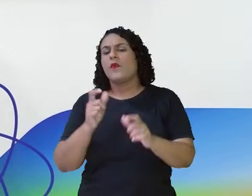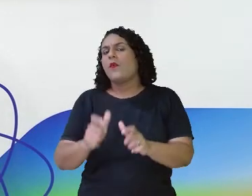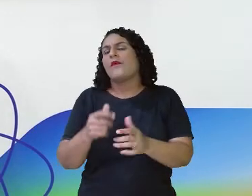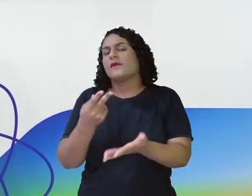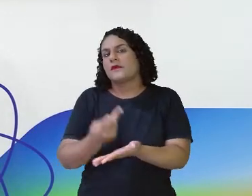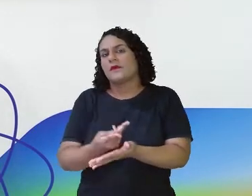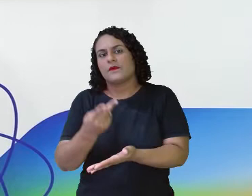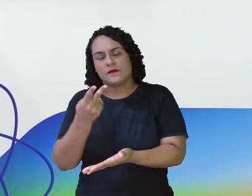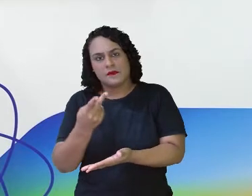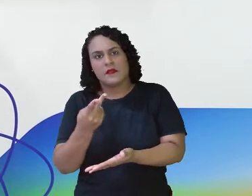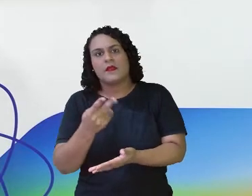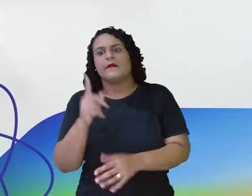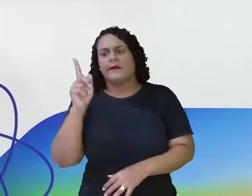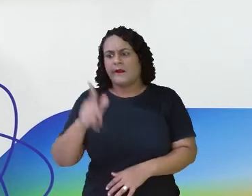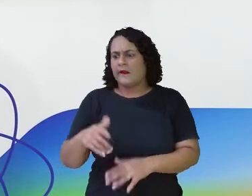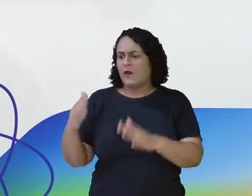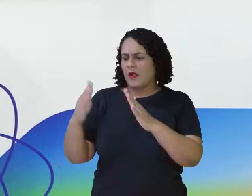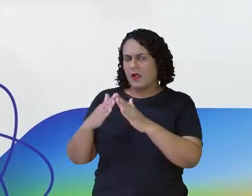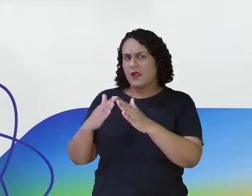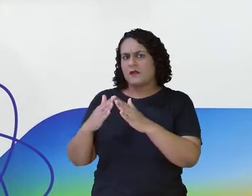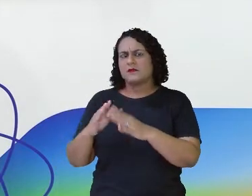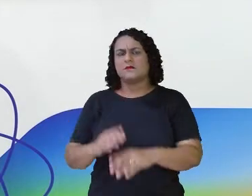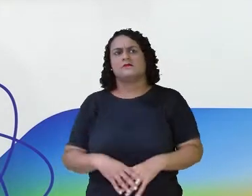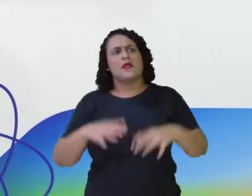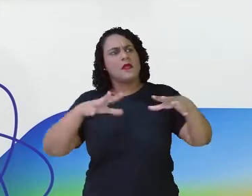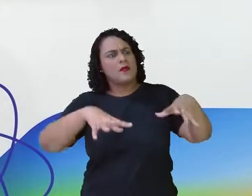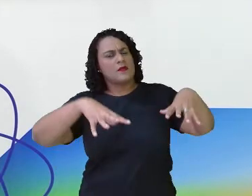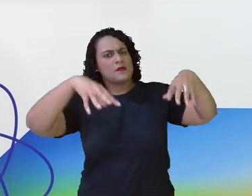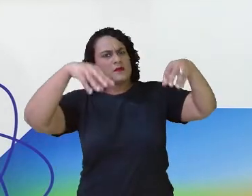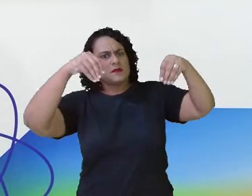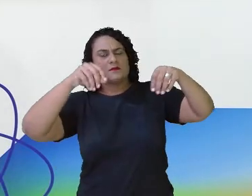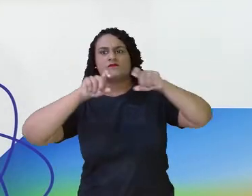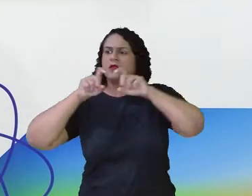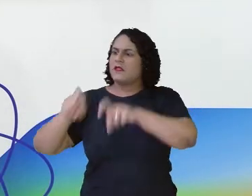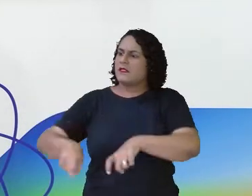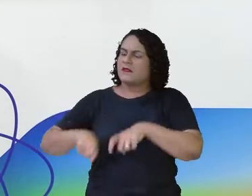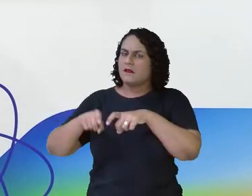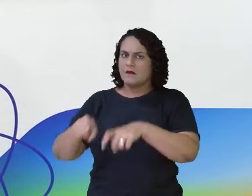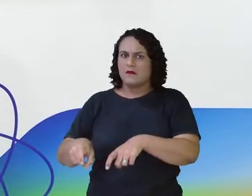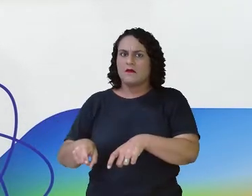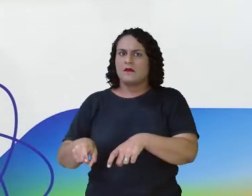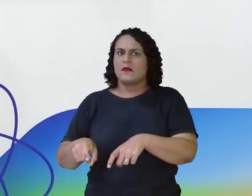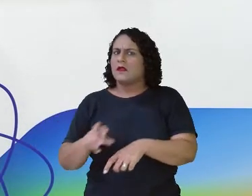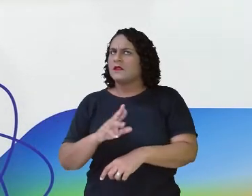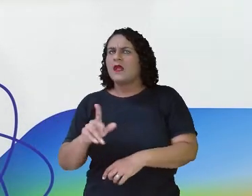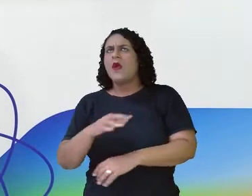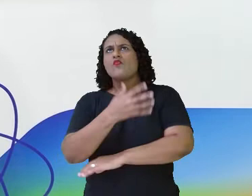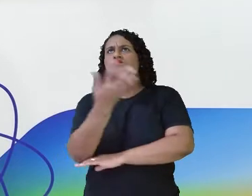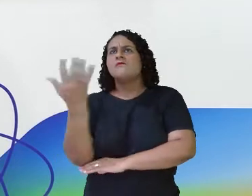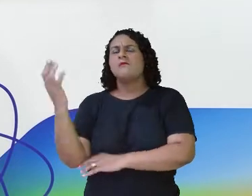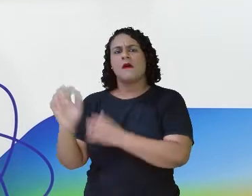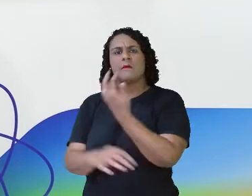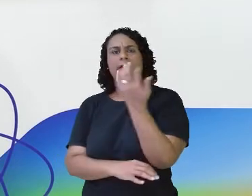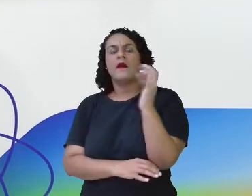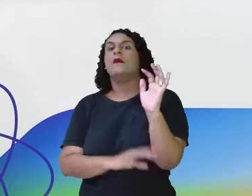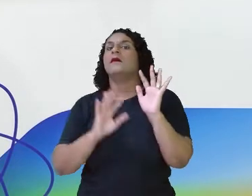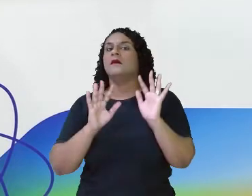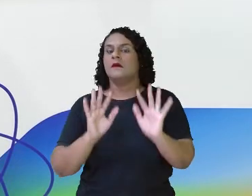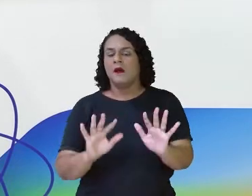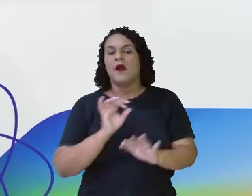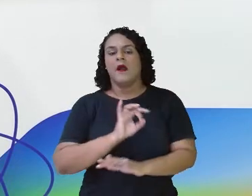o local, é numa casa, é num castelo, na fazenda, não, é numa floresta. Então,